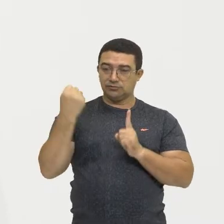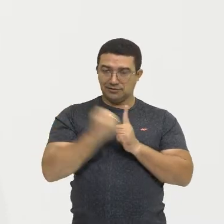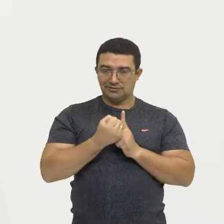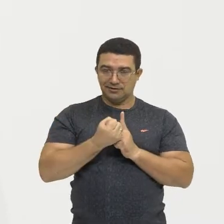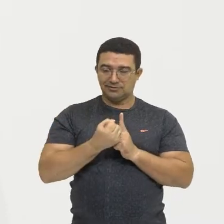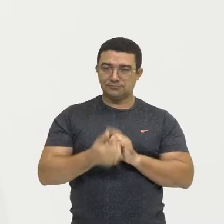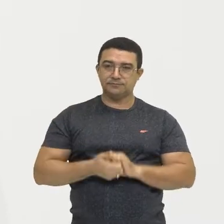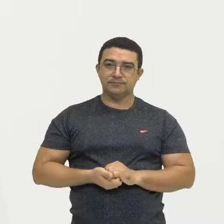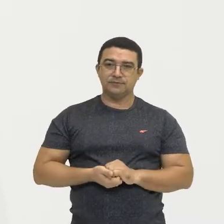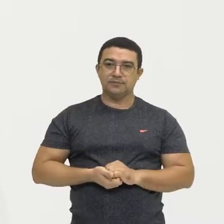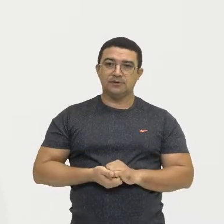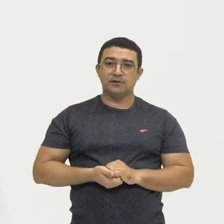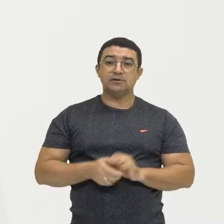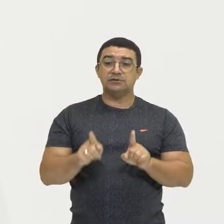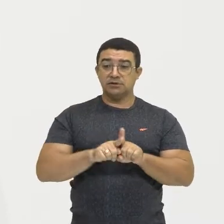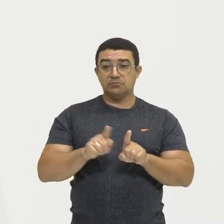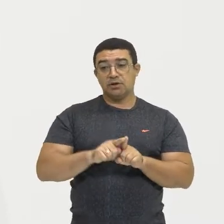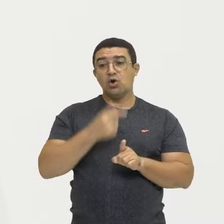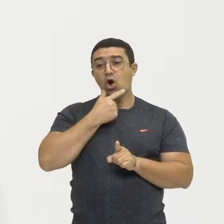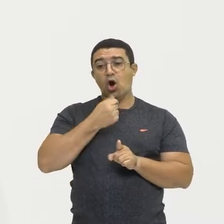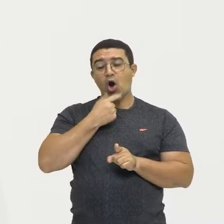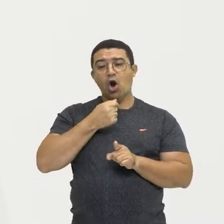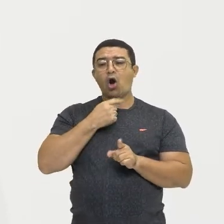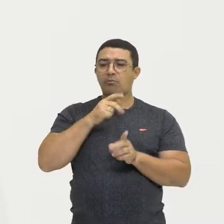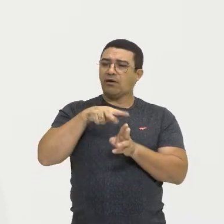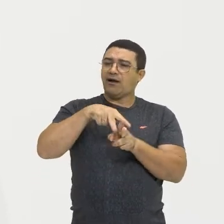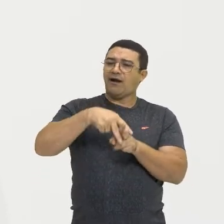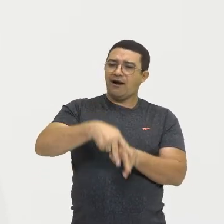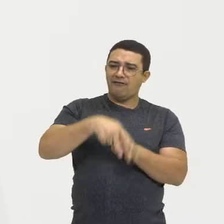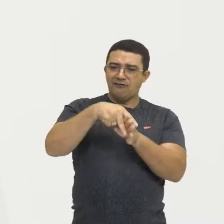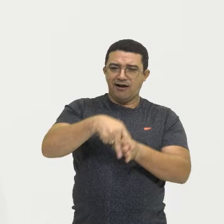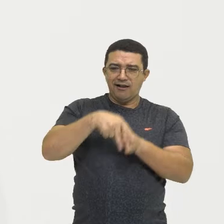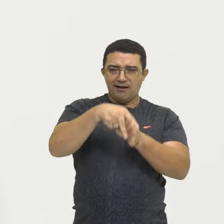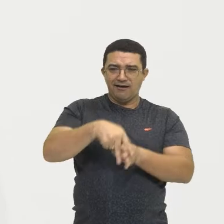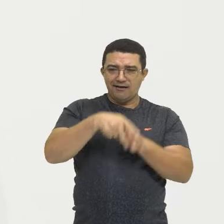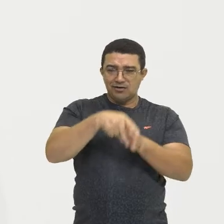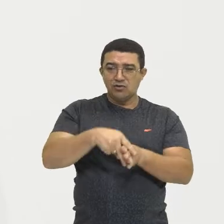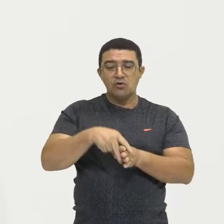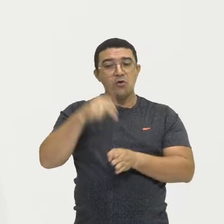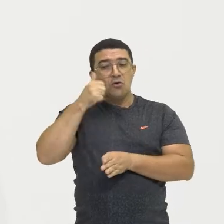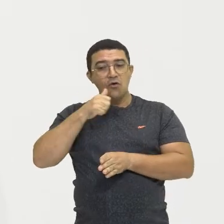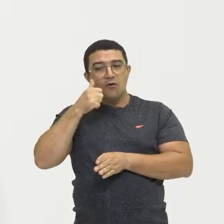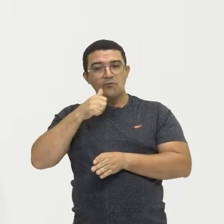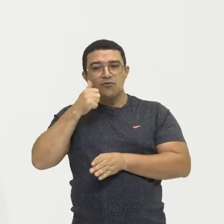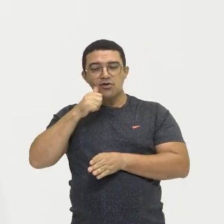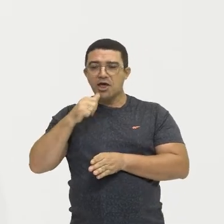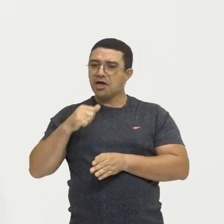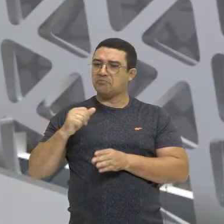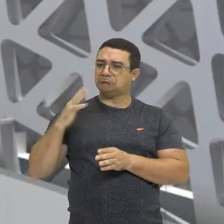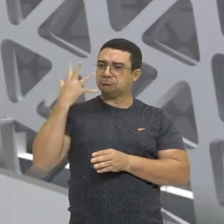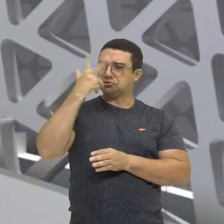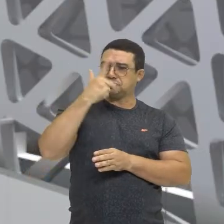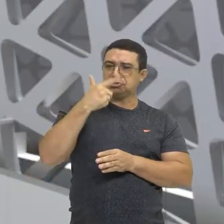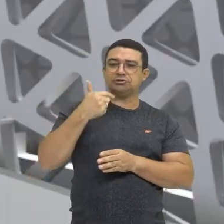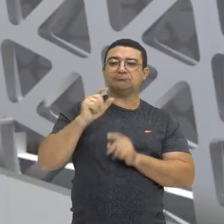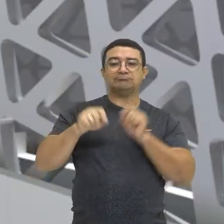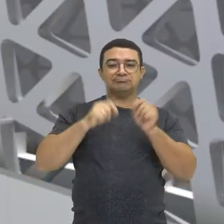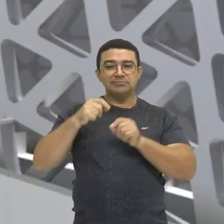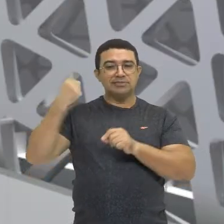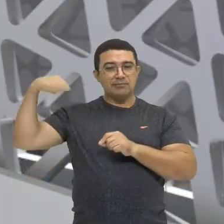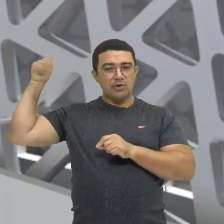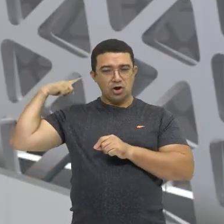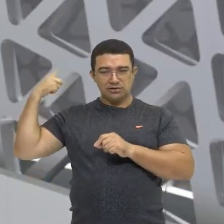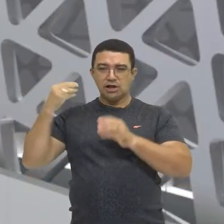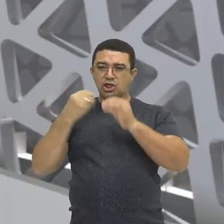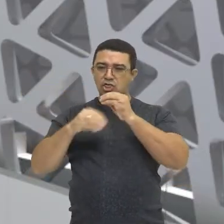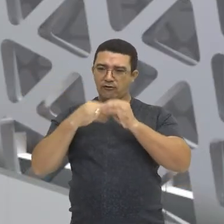correto? Ou ainda do cavaleiro à donzela, lá nas novelas de cavalaria. As novelas de cavalaria, eu vou falar delas lá no